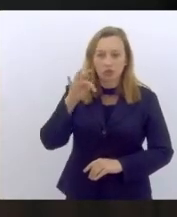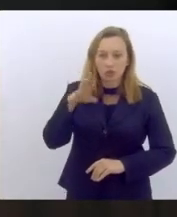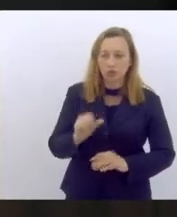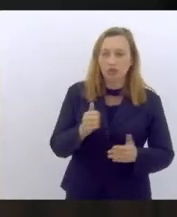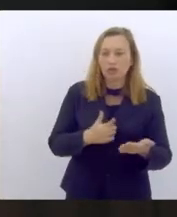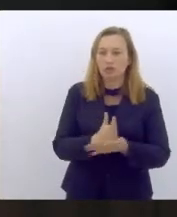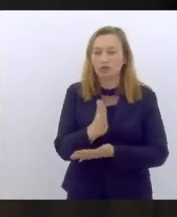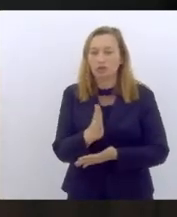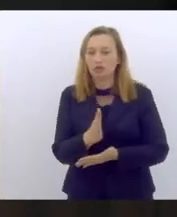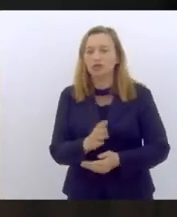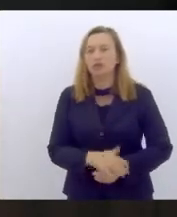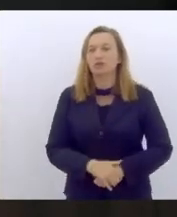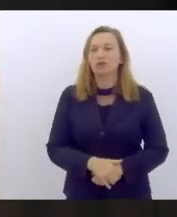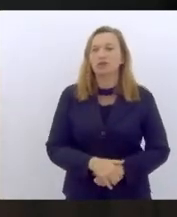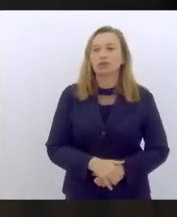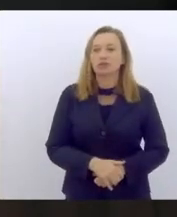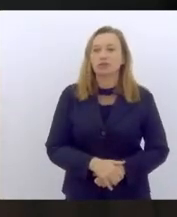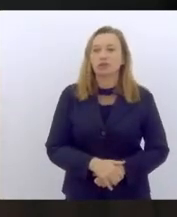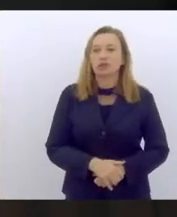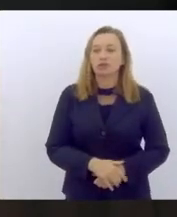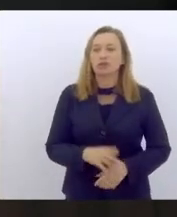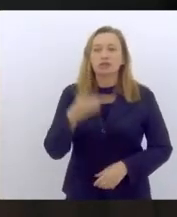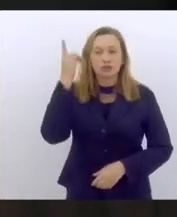aprovam permaneça Como estão aprovados